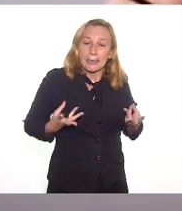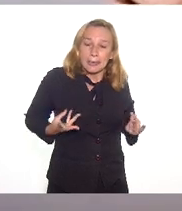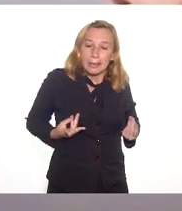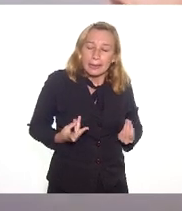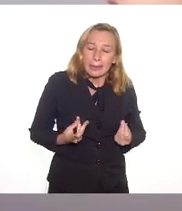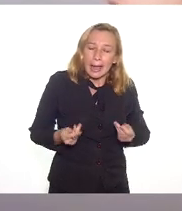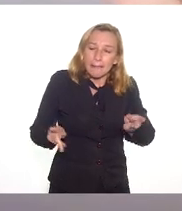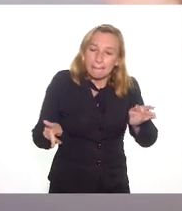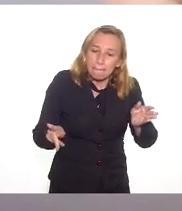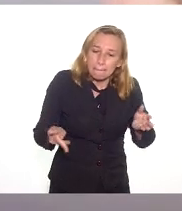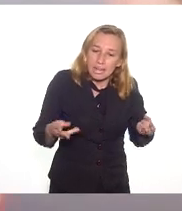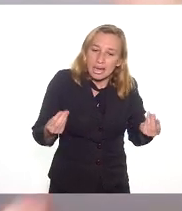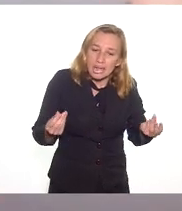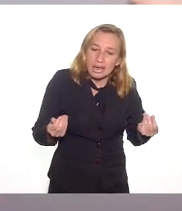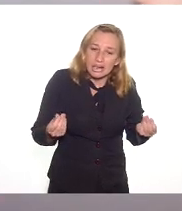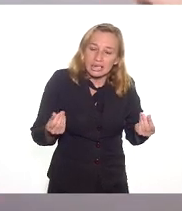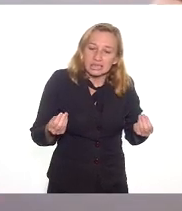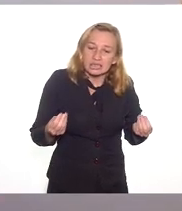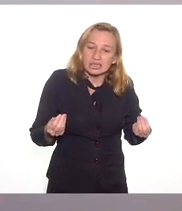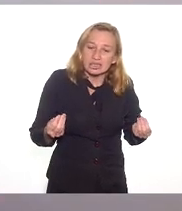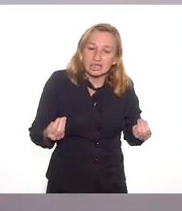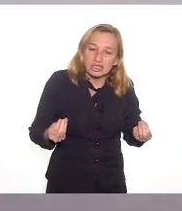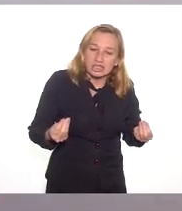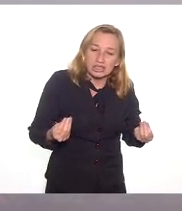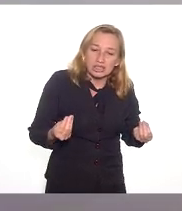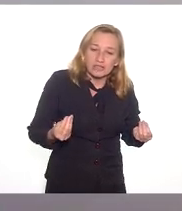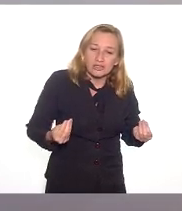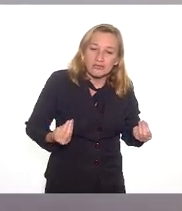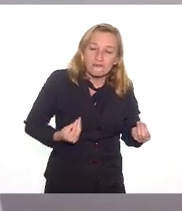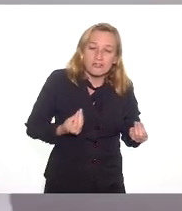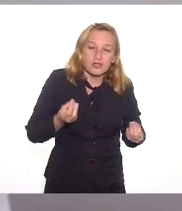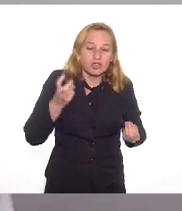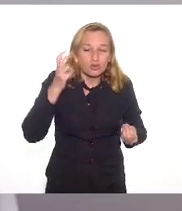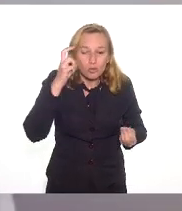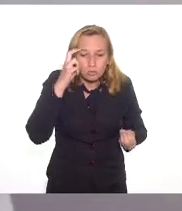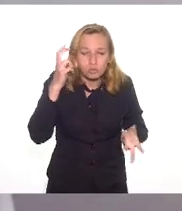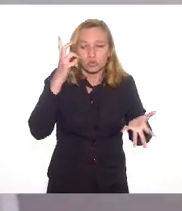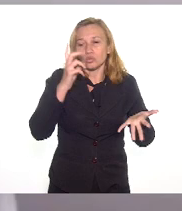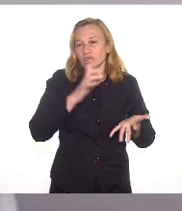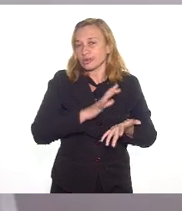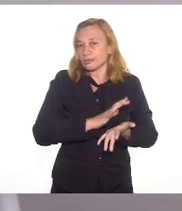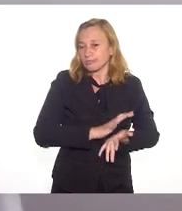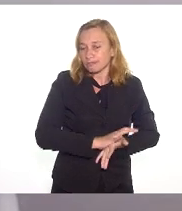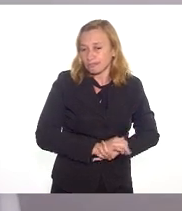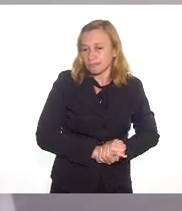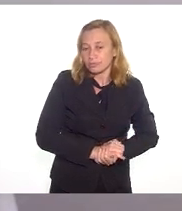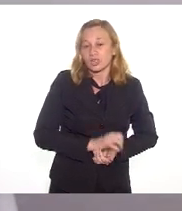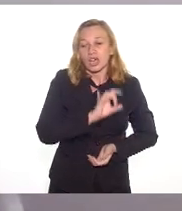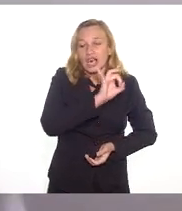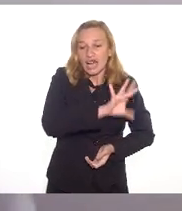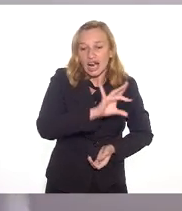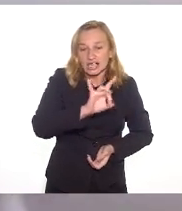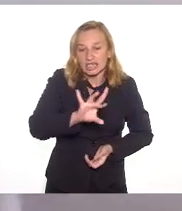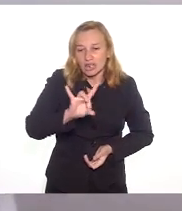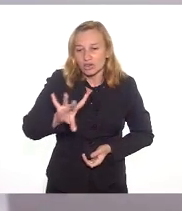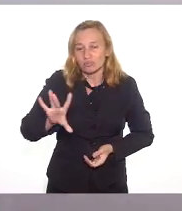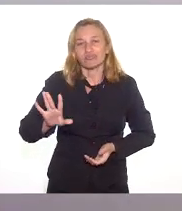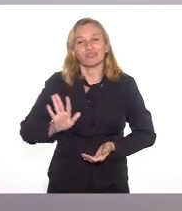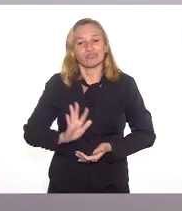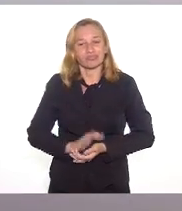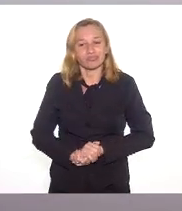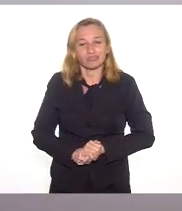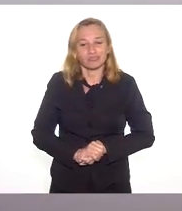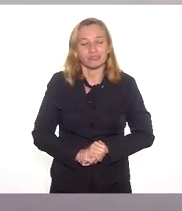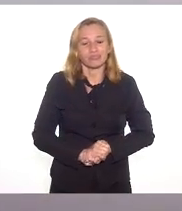esta constelação de estrelas que nada mais, nada menos é do que cada um dos sambas feitos